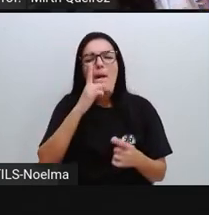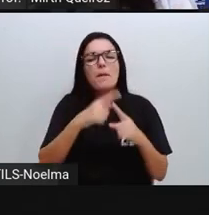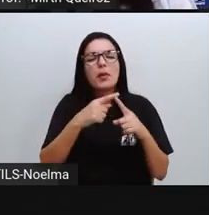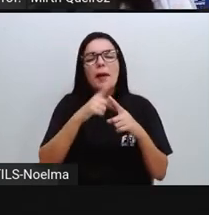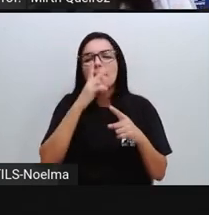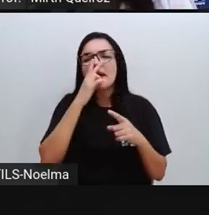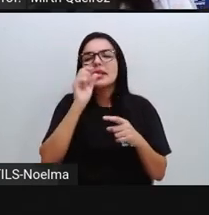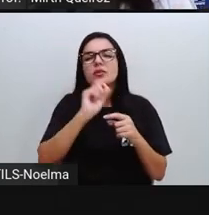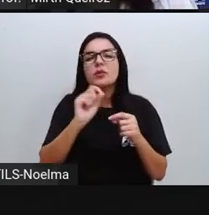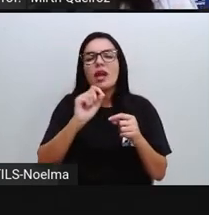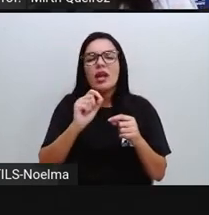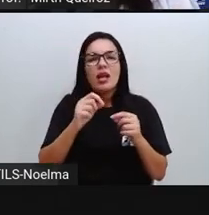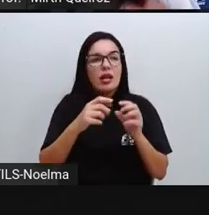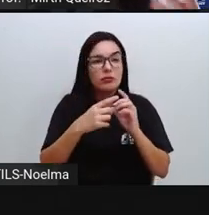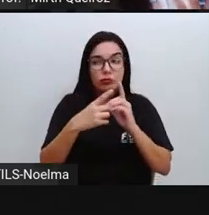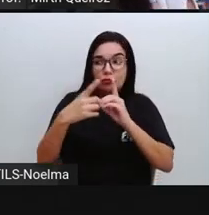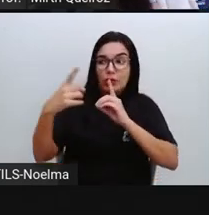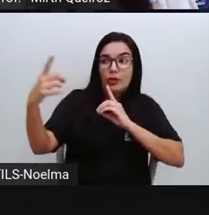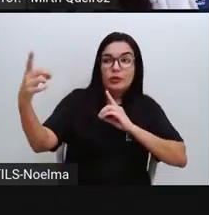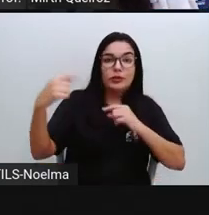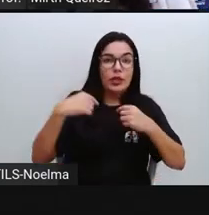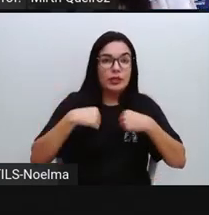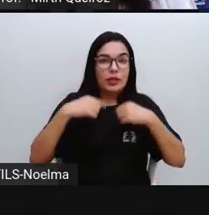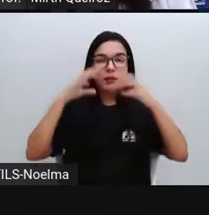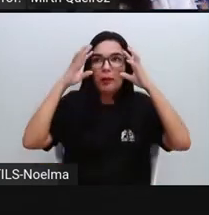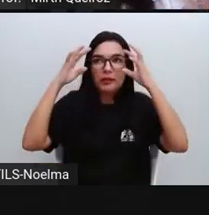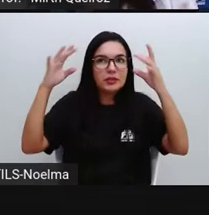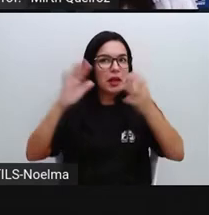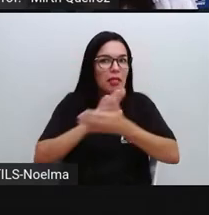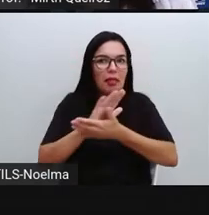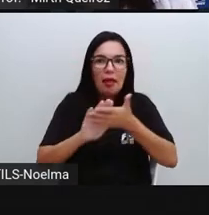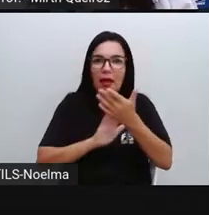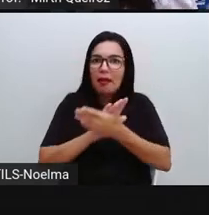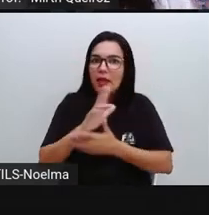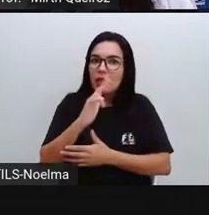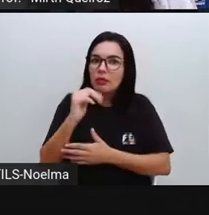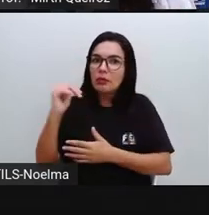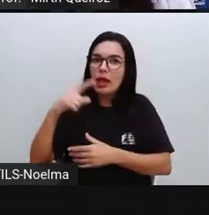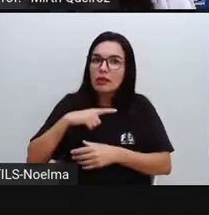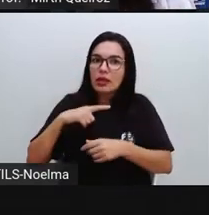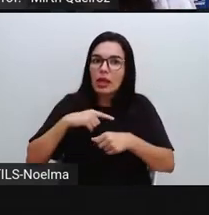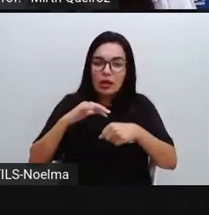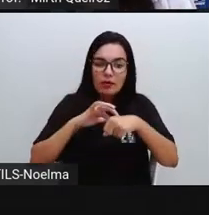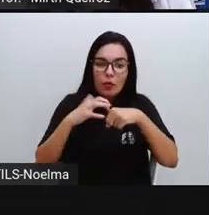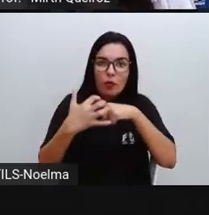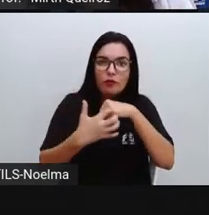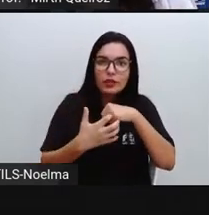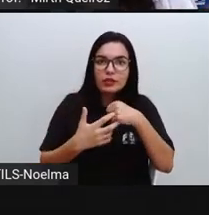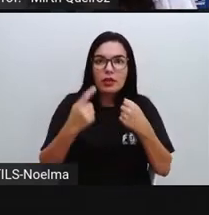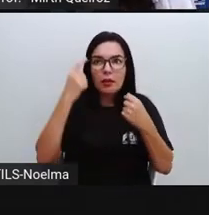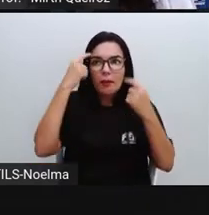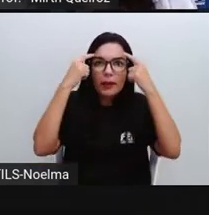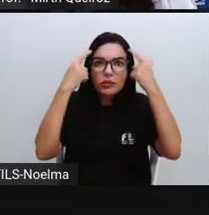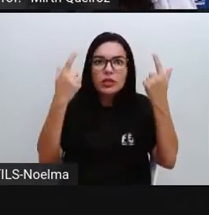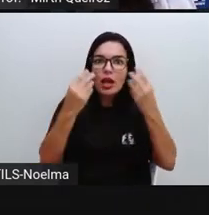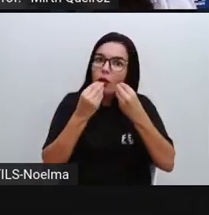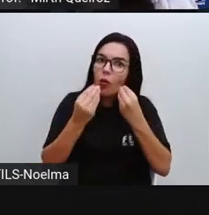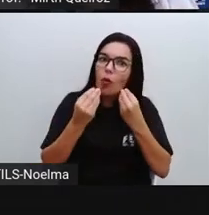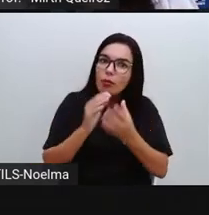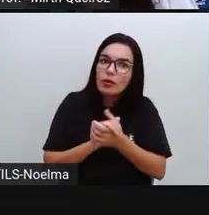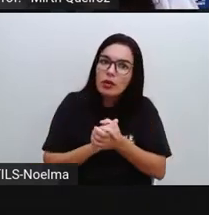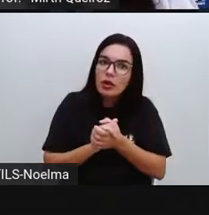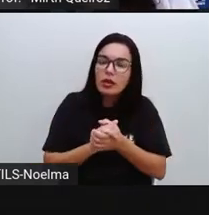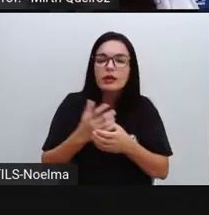tão distante da gente que a gente nem imaginava que a gente estaria vivendo uma situação dessa que